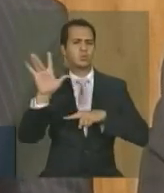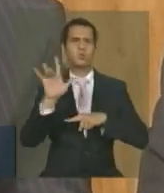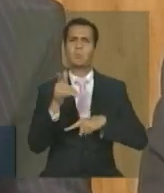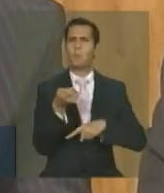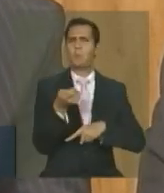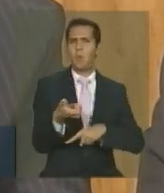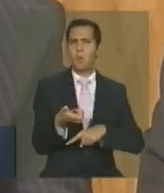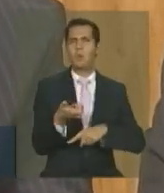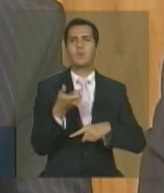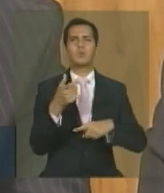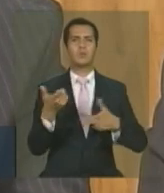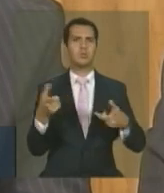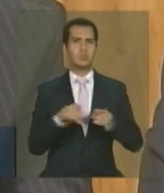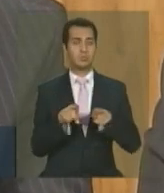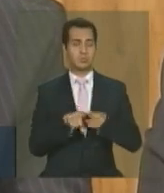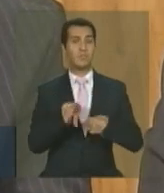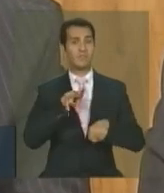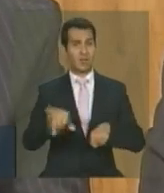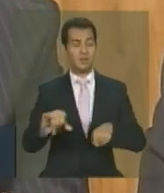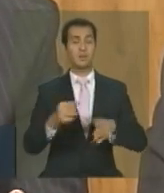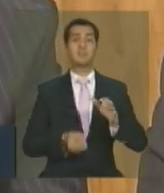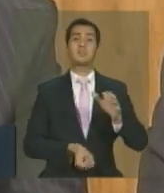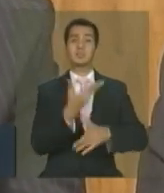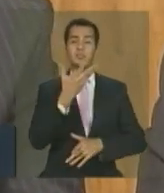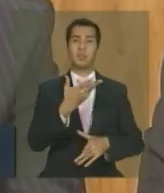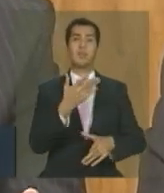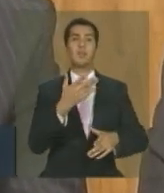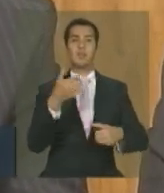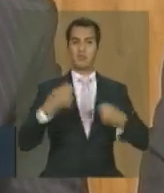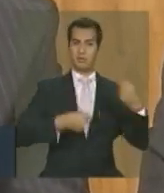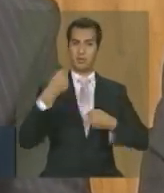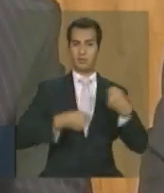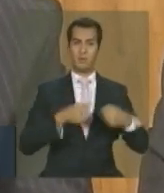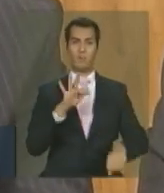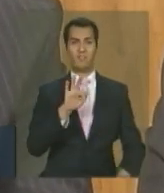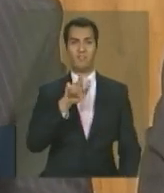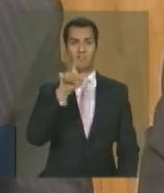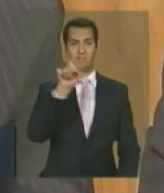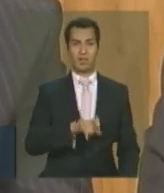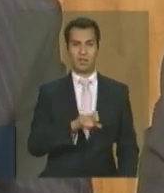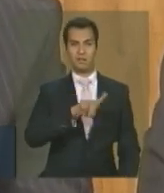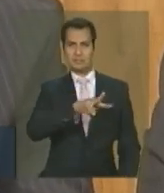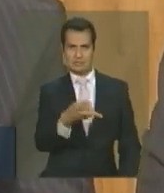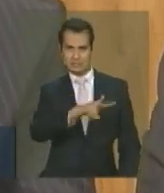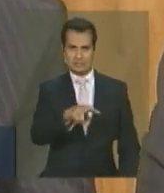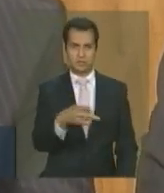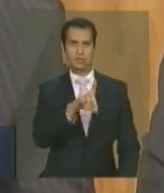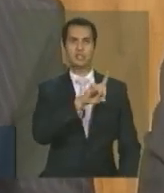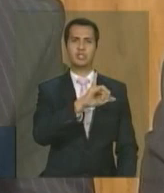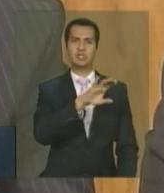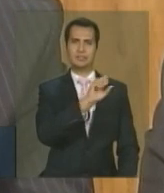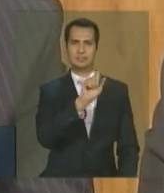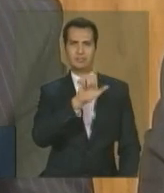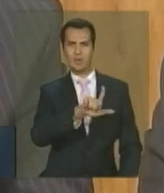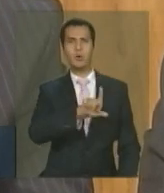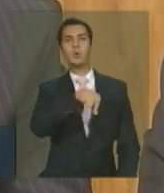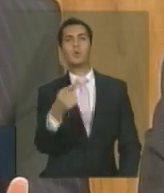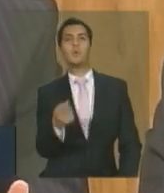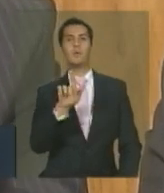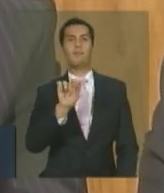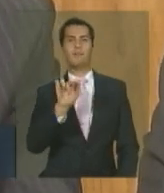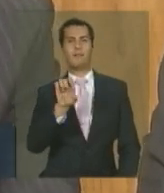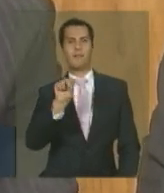entre eles um veículo flex diesel e gás, um veículo